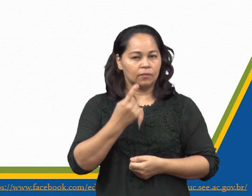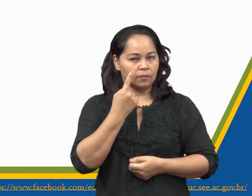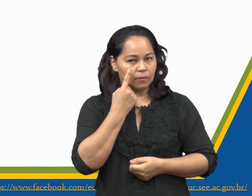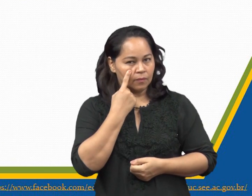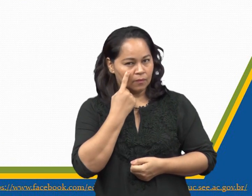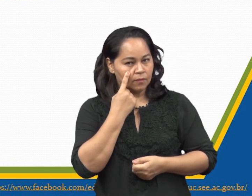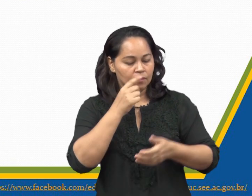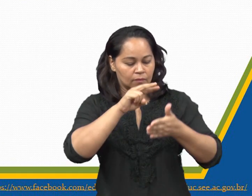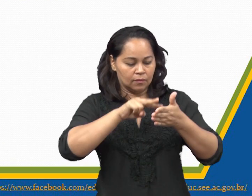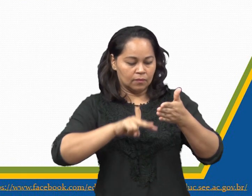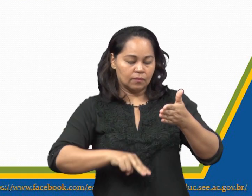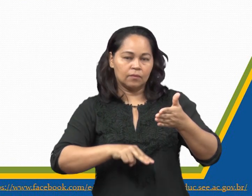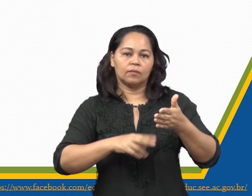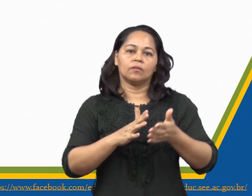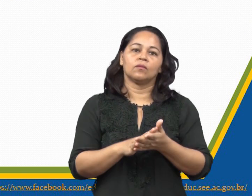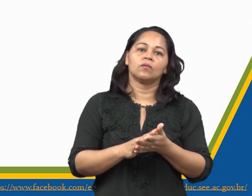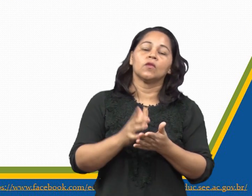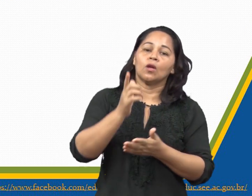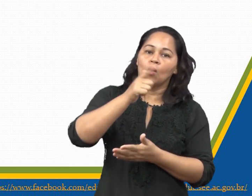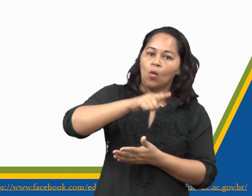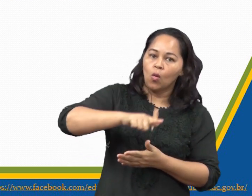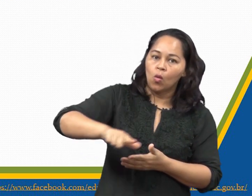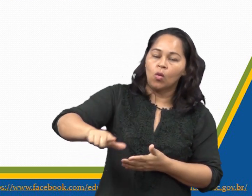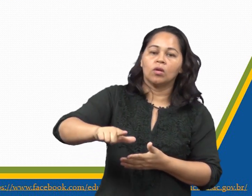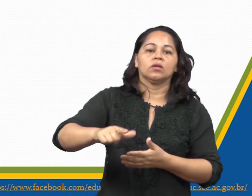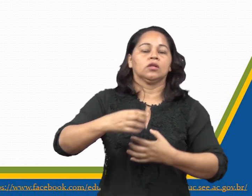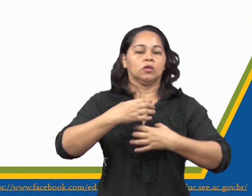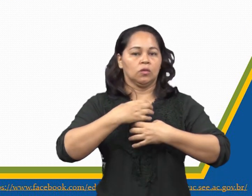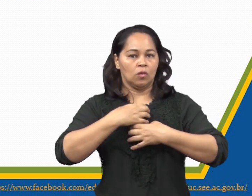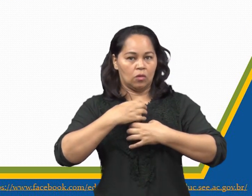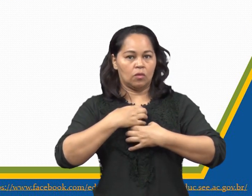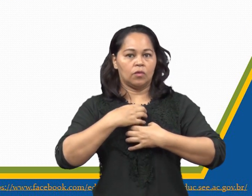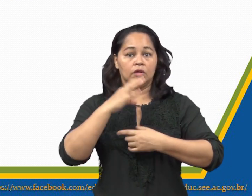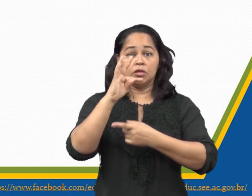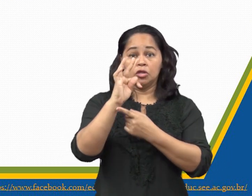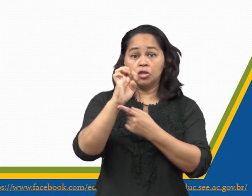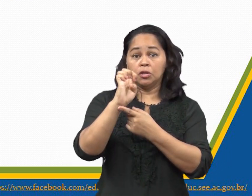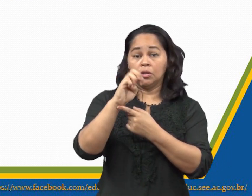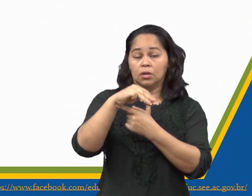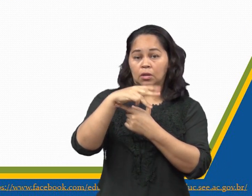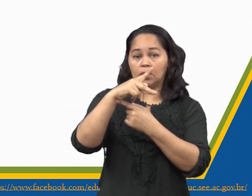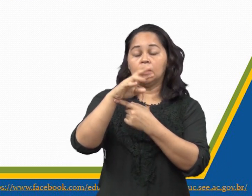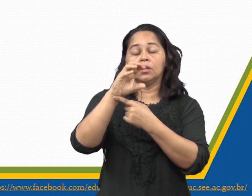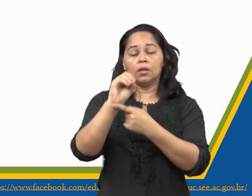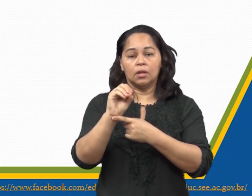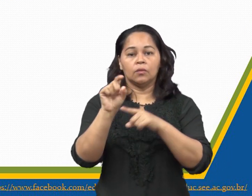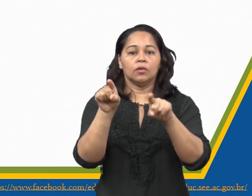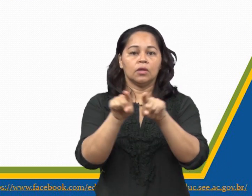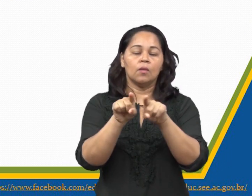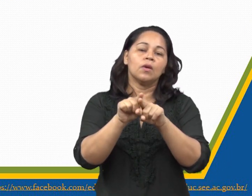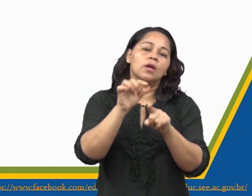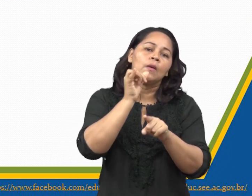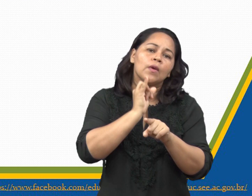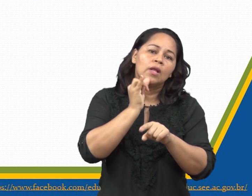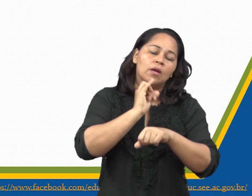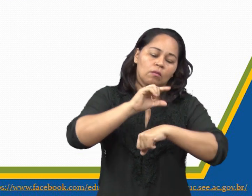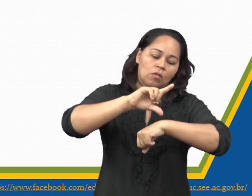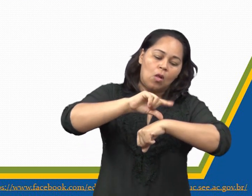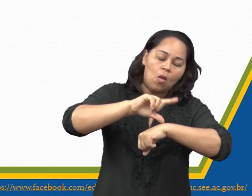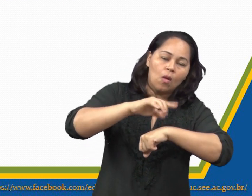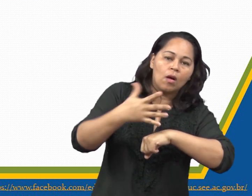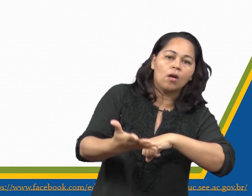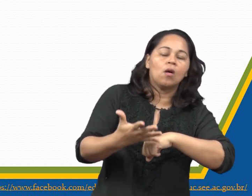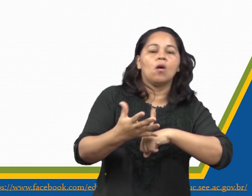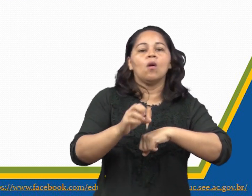Ó, leia aí comigo. Outras medidas de tempo. Nós temos outras medidas de tempo. O intervalo de tempo de uma